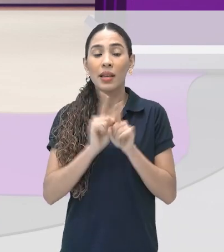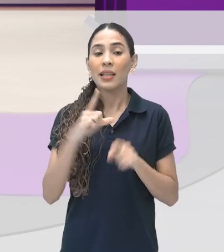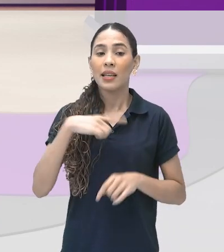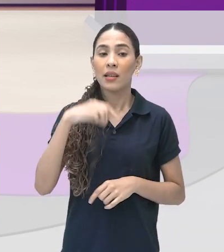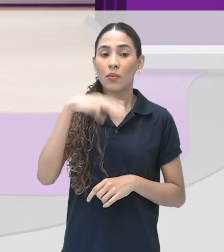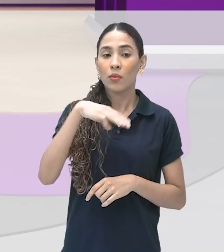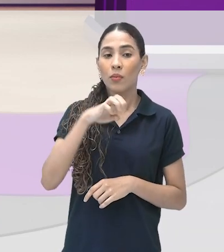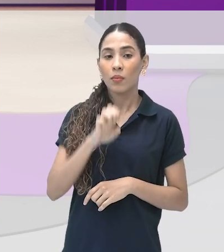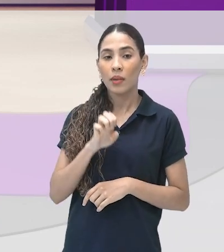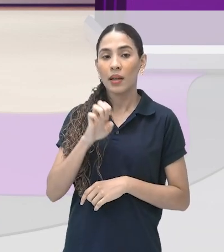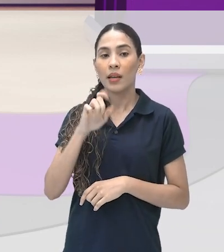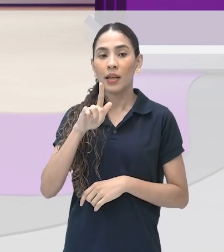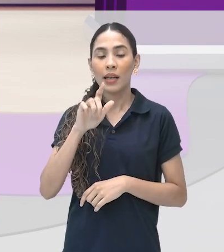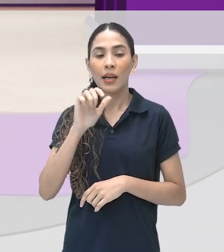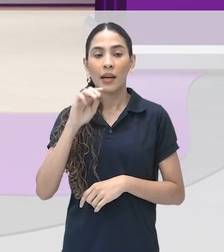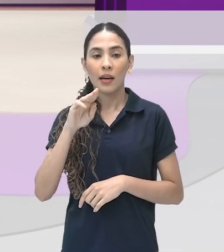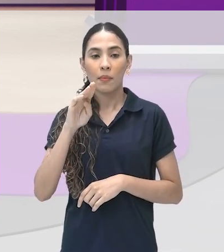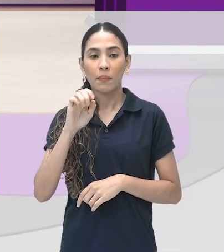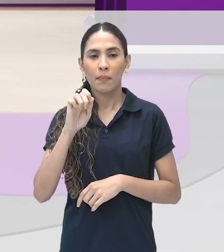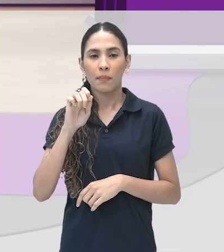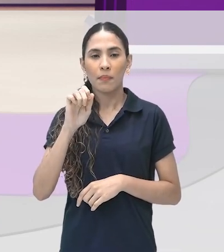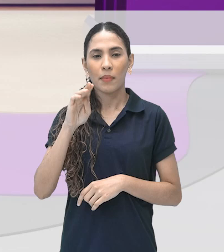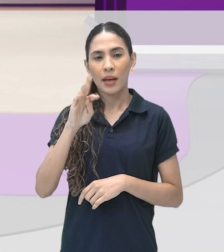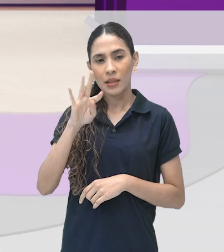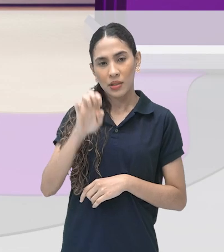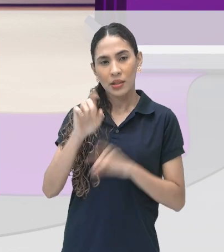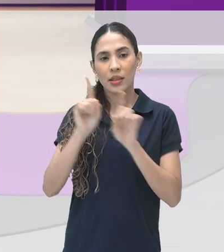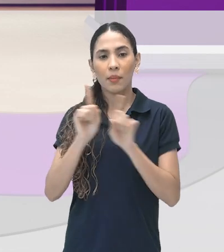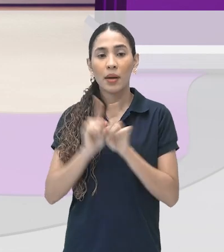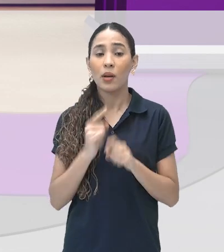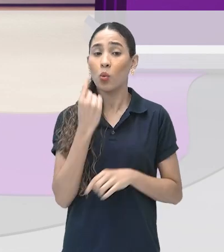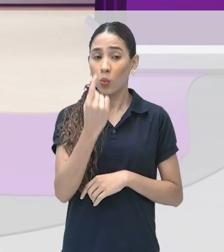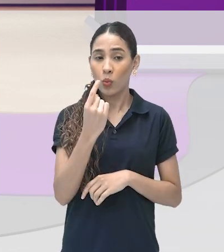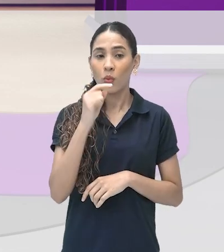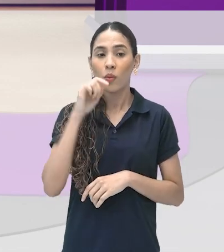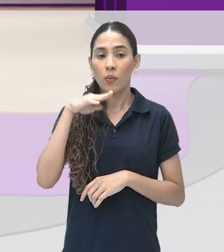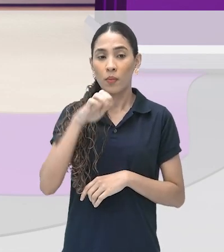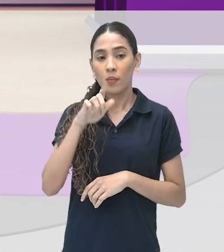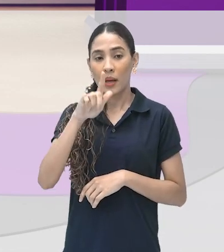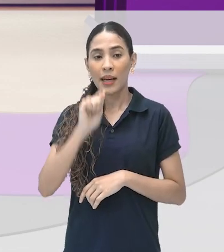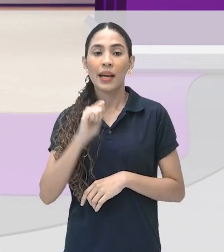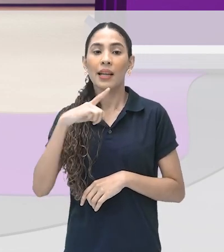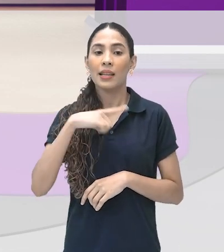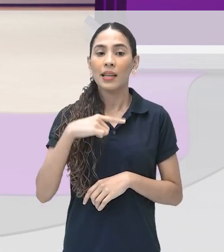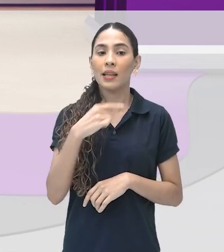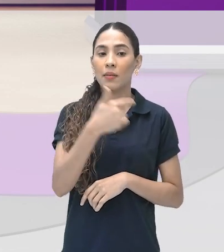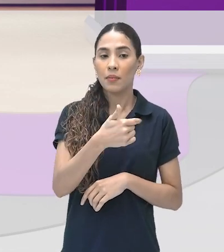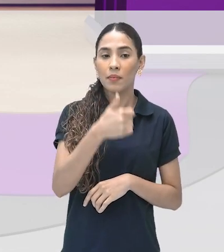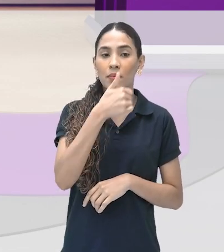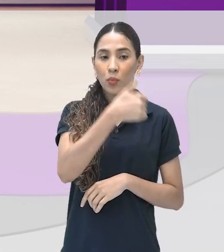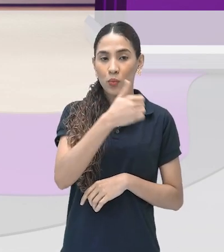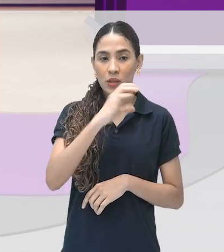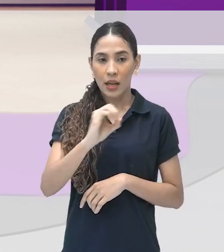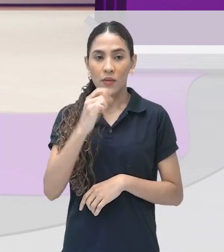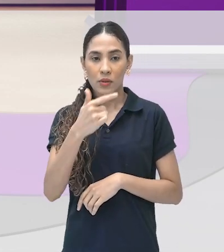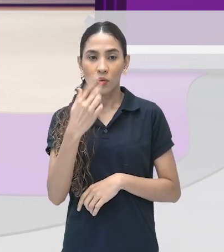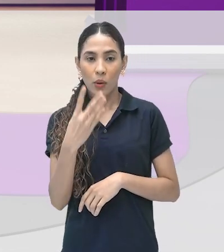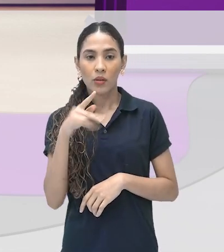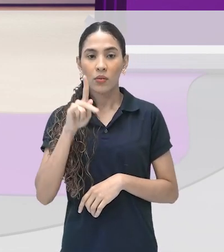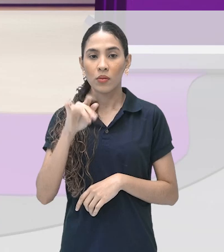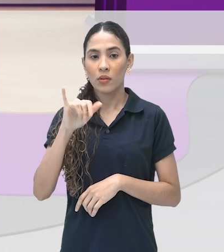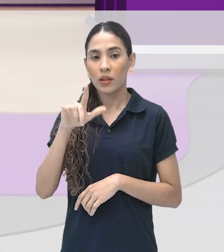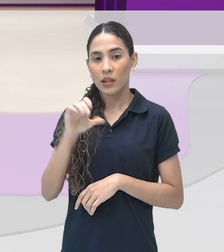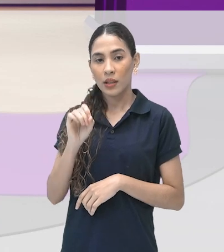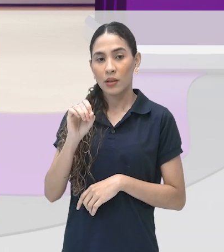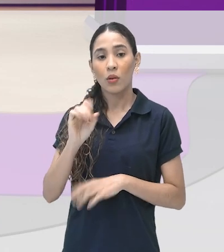que é representado pela letra MB, e em 1 megabyte nós temos aqui 1024 kilobytes. Depois